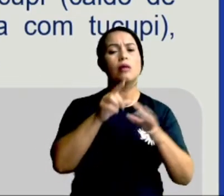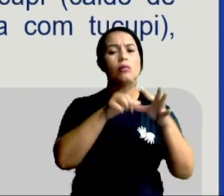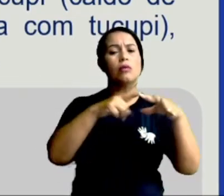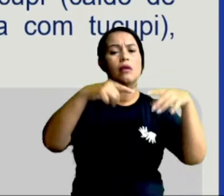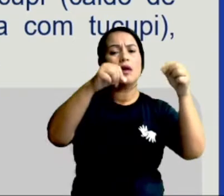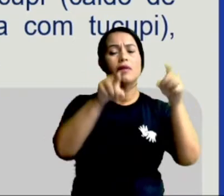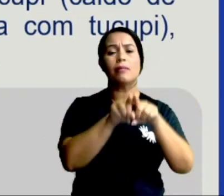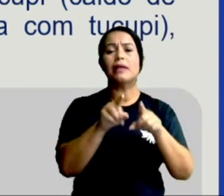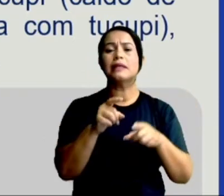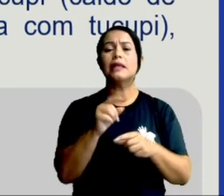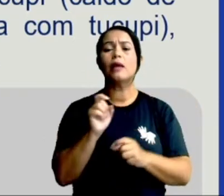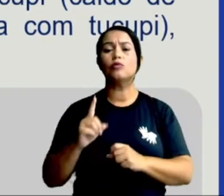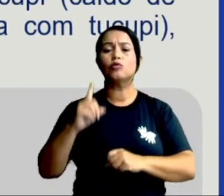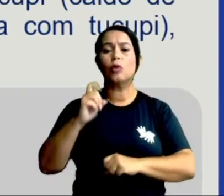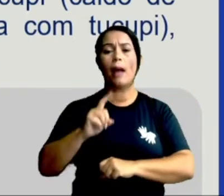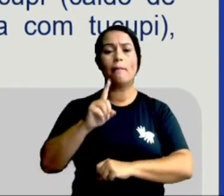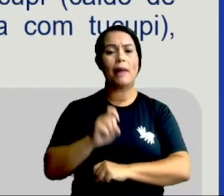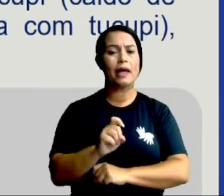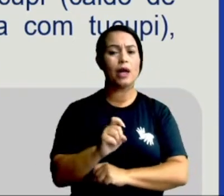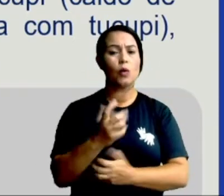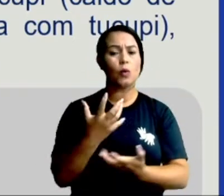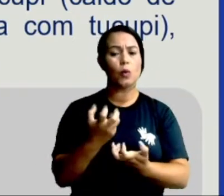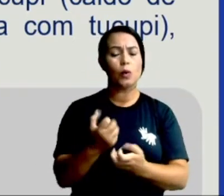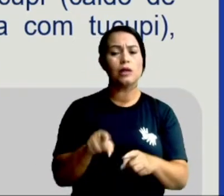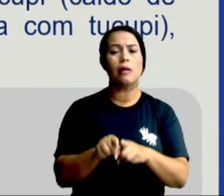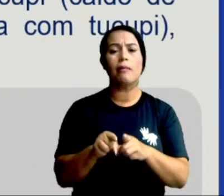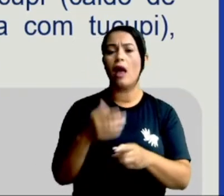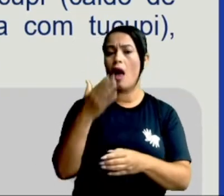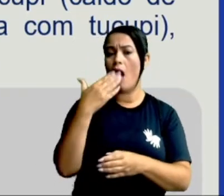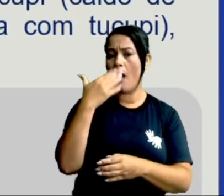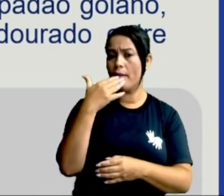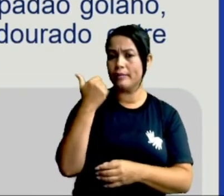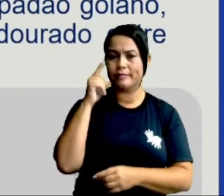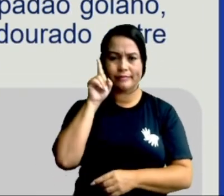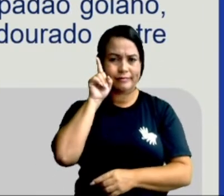seco e a pimenta de cheiro, muito presente na culinária do norte.